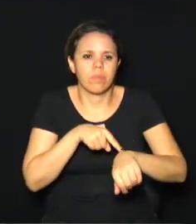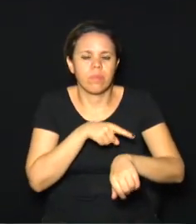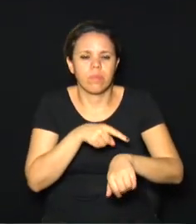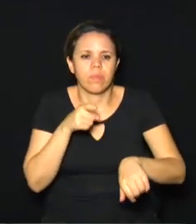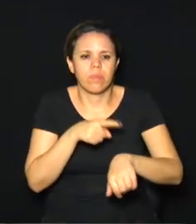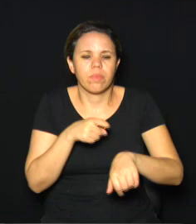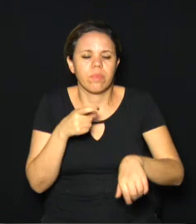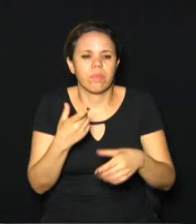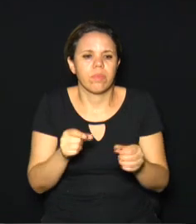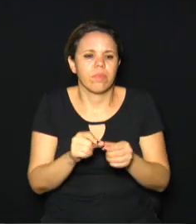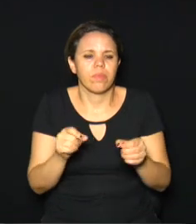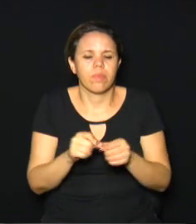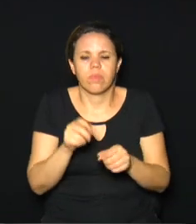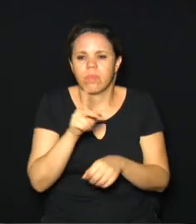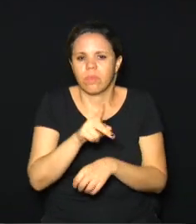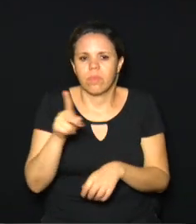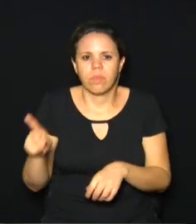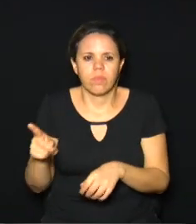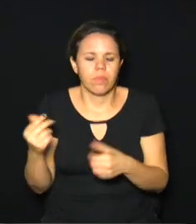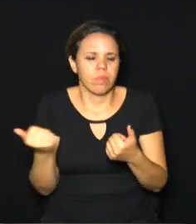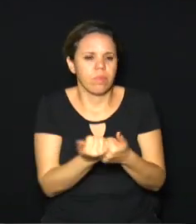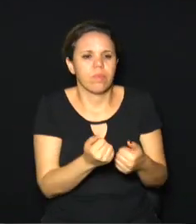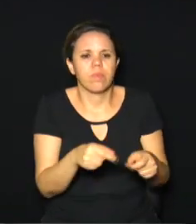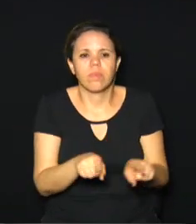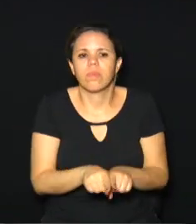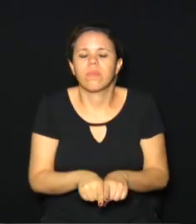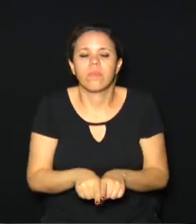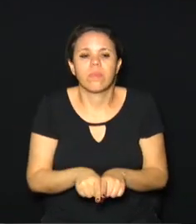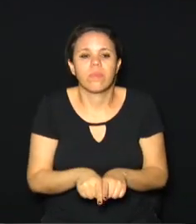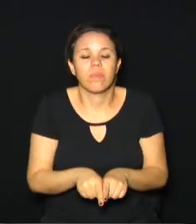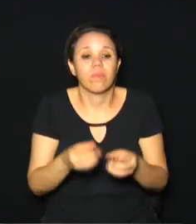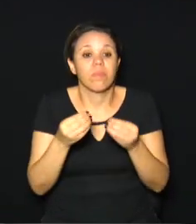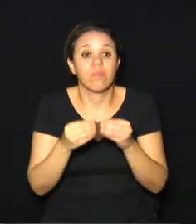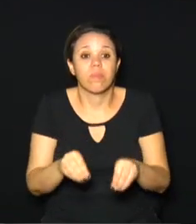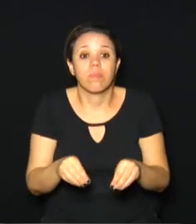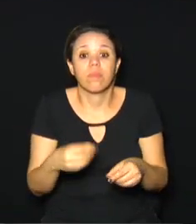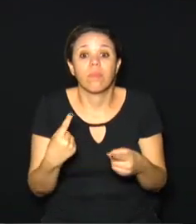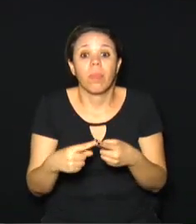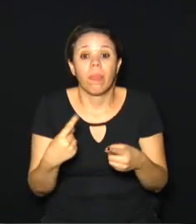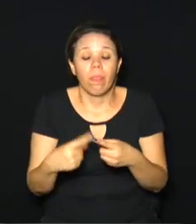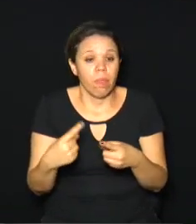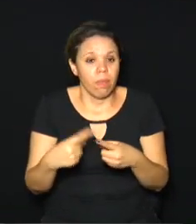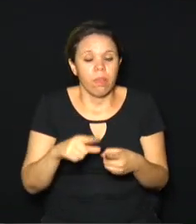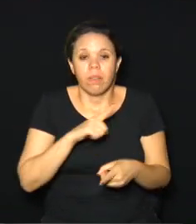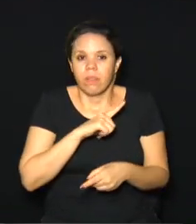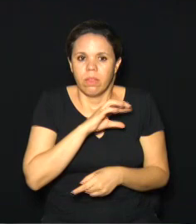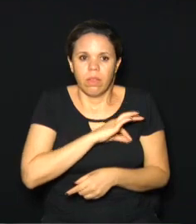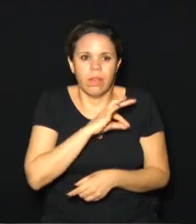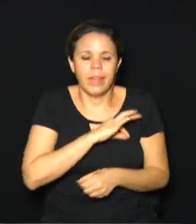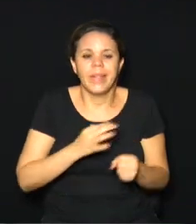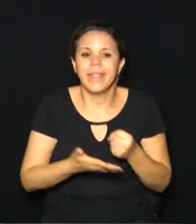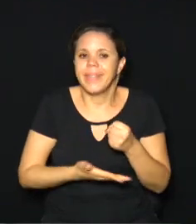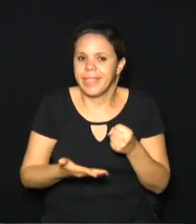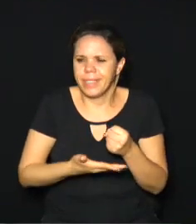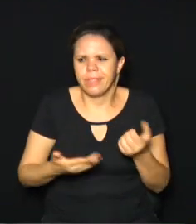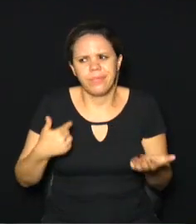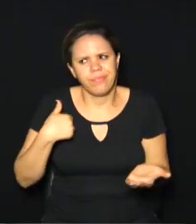dos professores adjuntos, eles foram prejudicados aí porque tinham salário base, né, pelo que eu